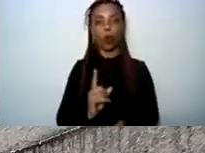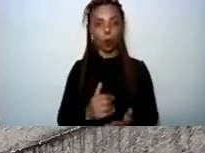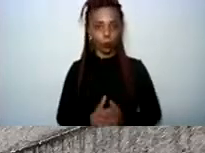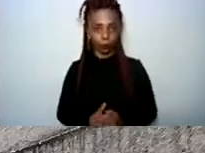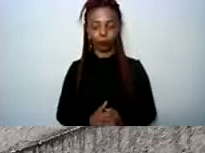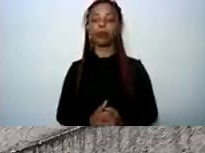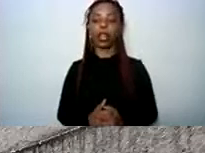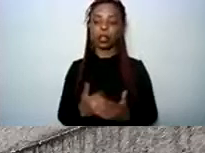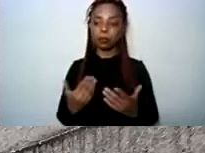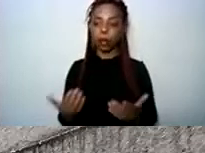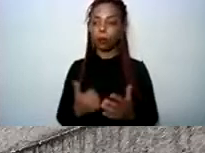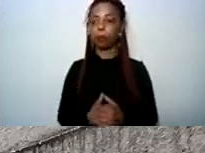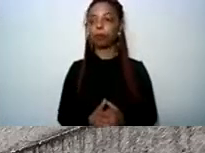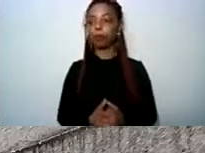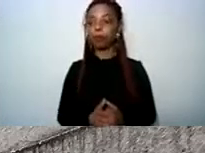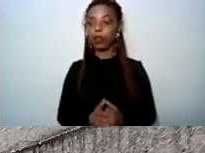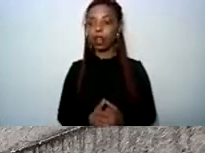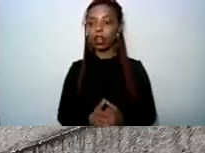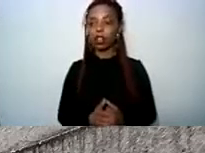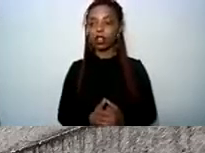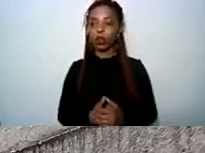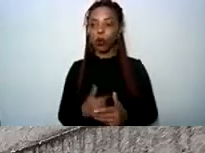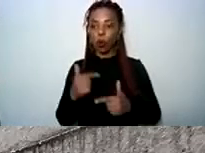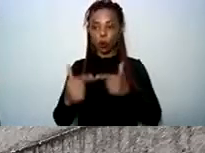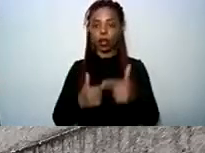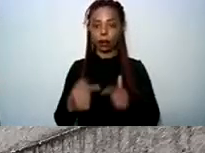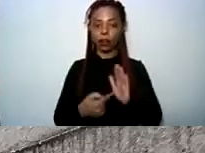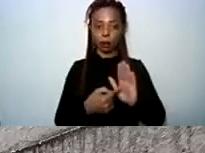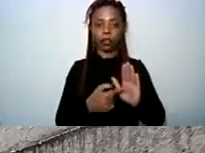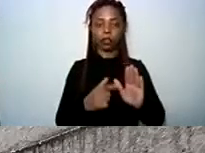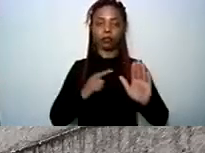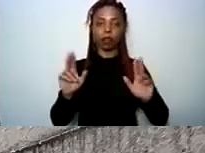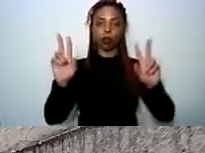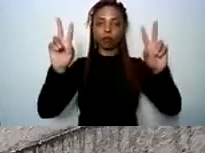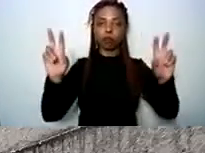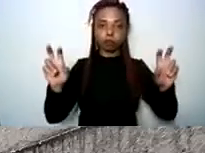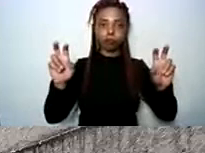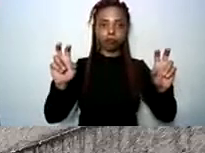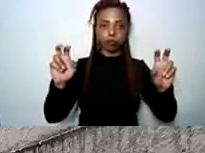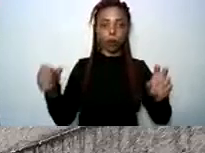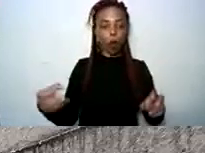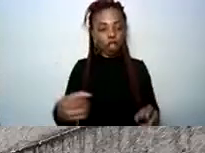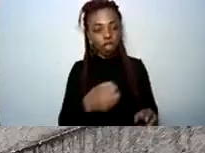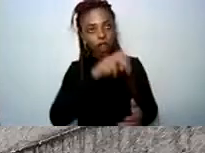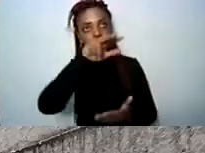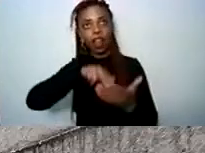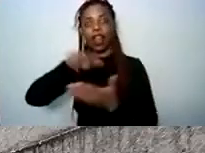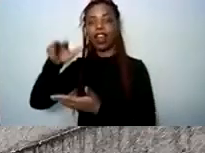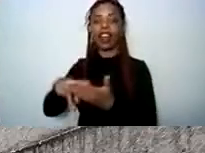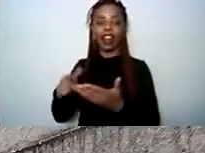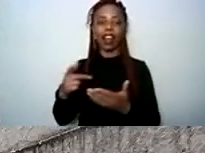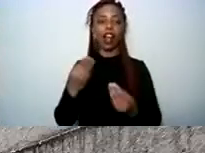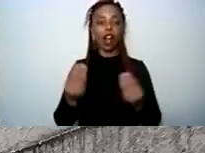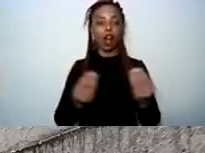Então, o trabalho aqui apresentado, ele chama Leituras do Moderno, os tombamentos da Biblioteca